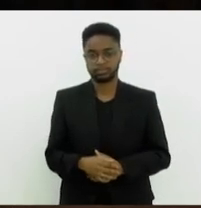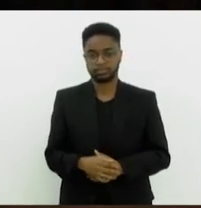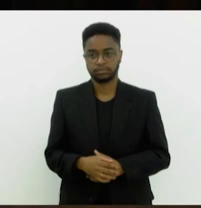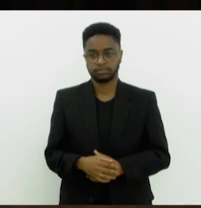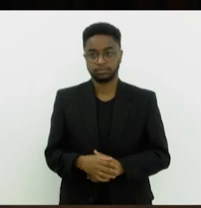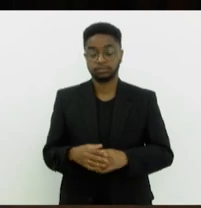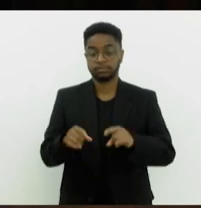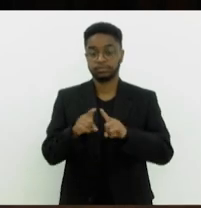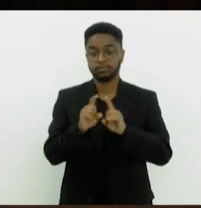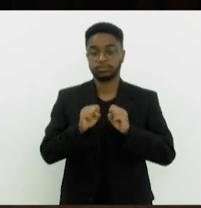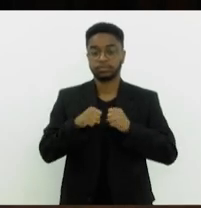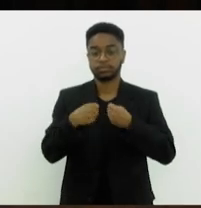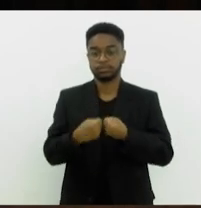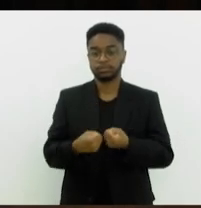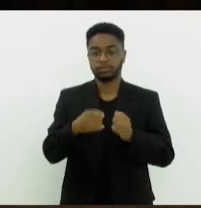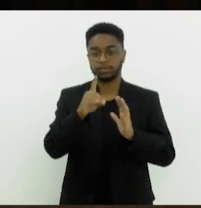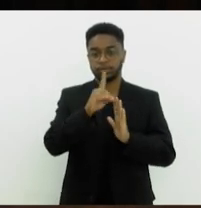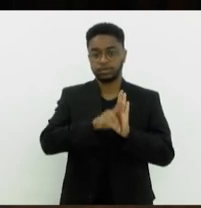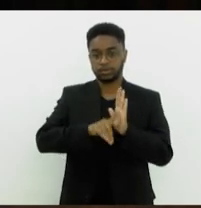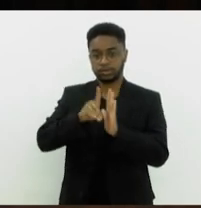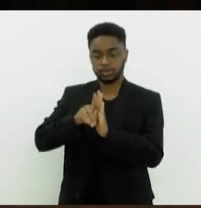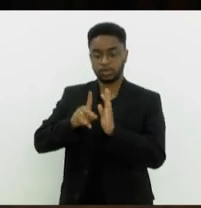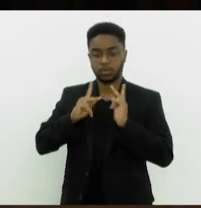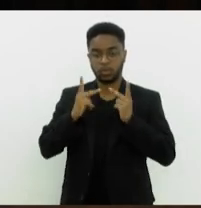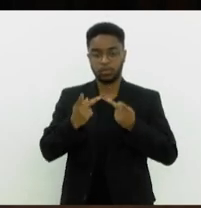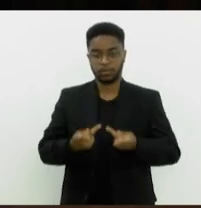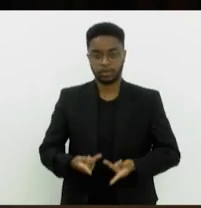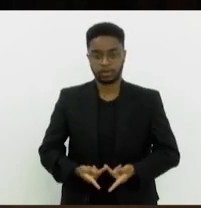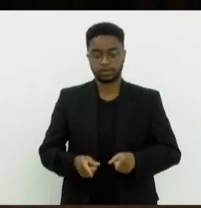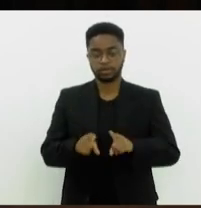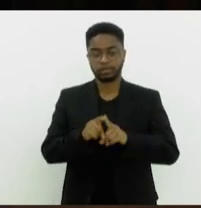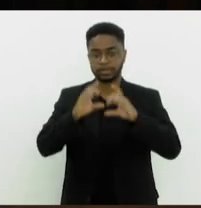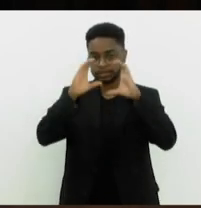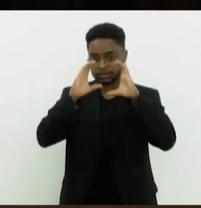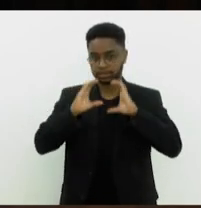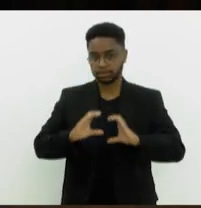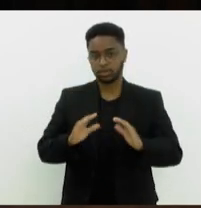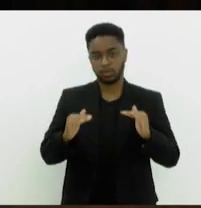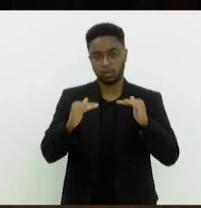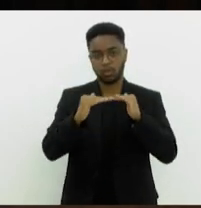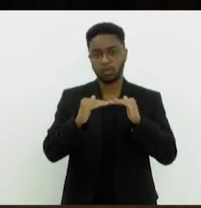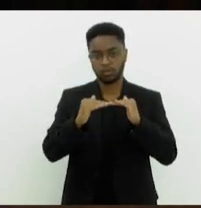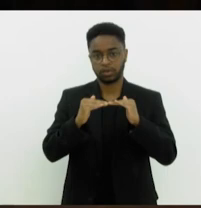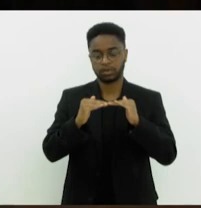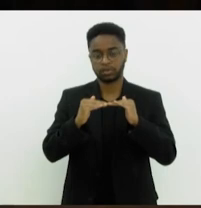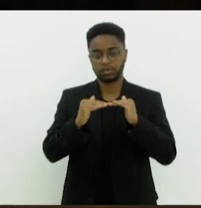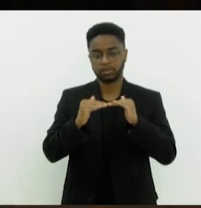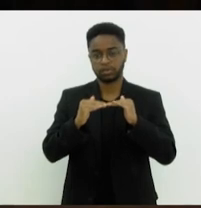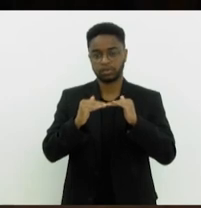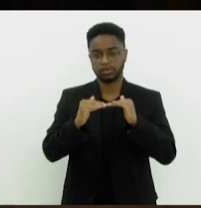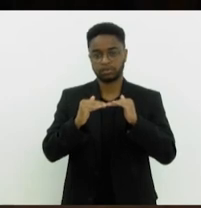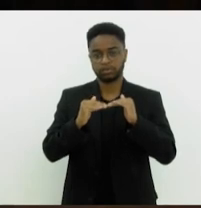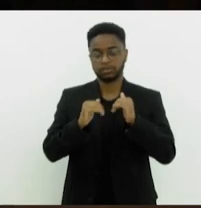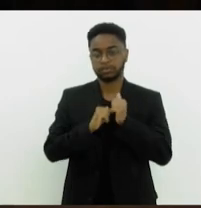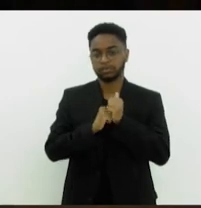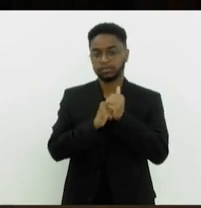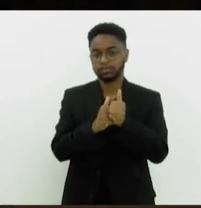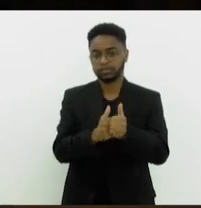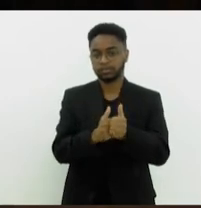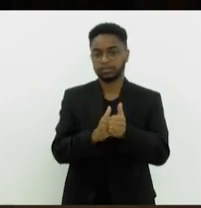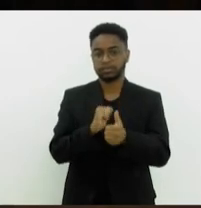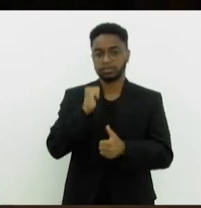de defesa do direito humano e da cidadania, favorável com o substitutivo da Comissão